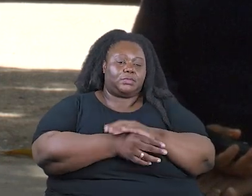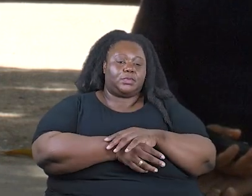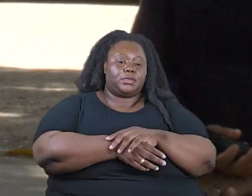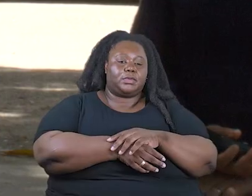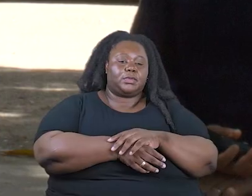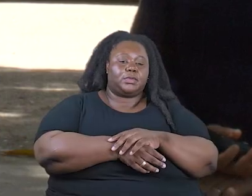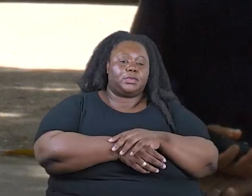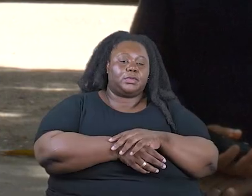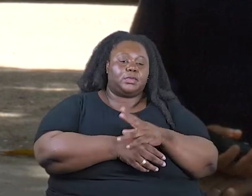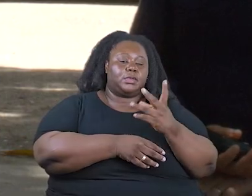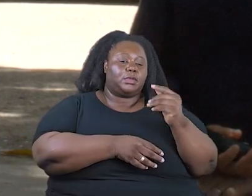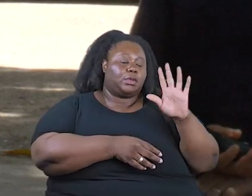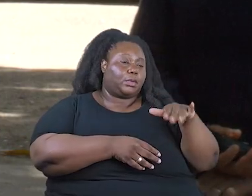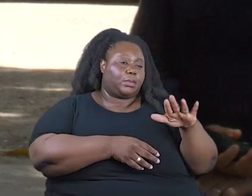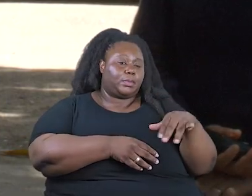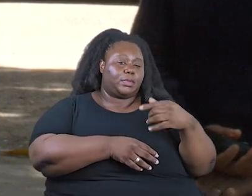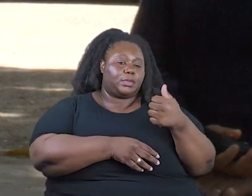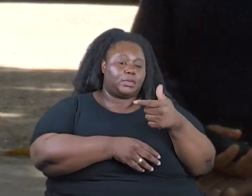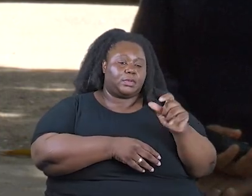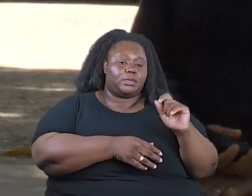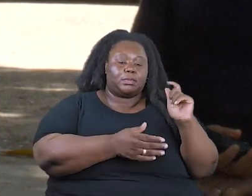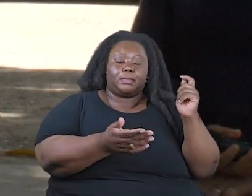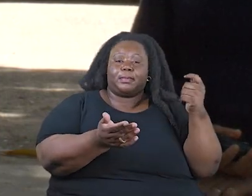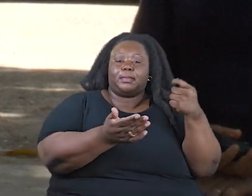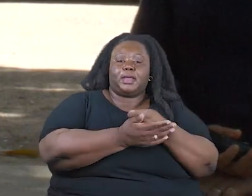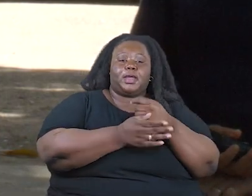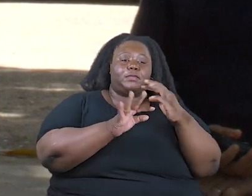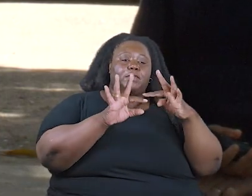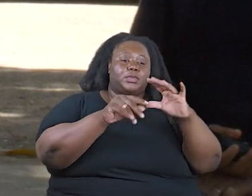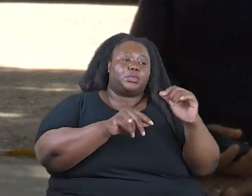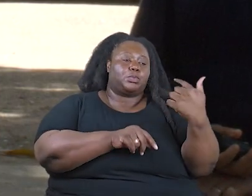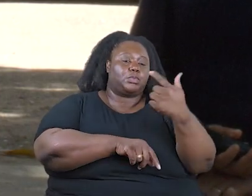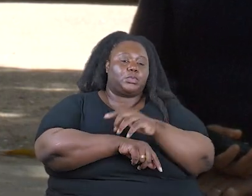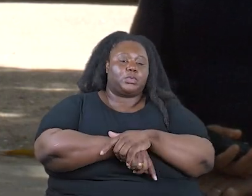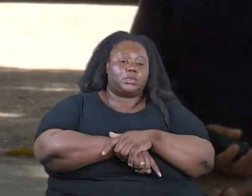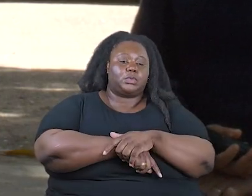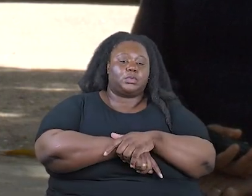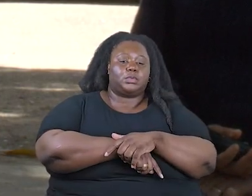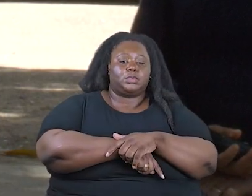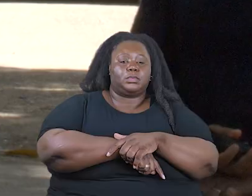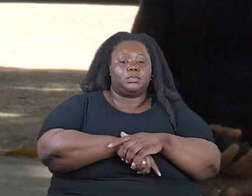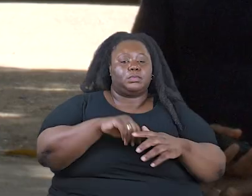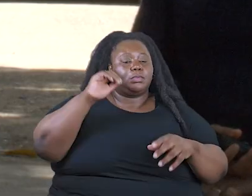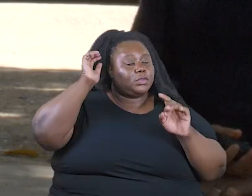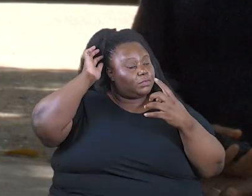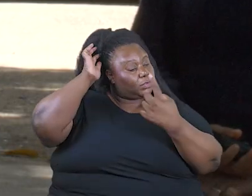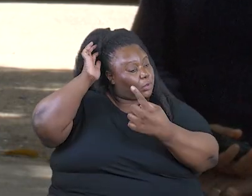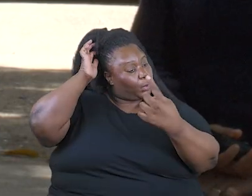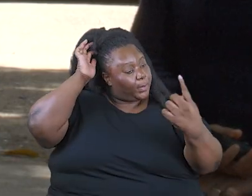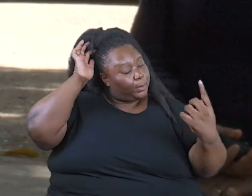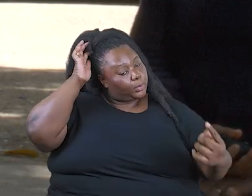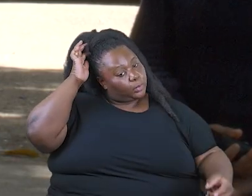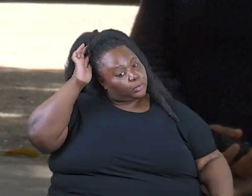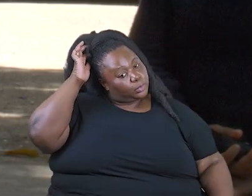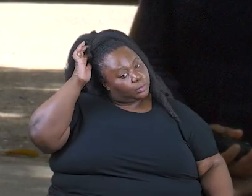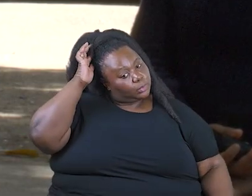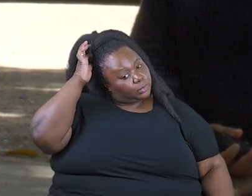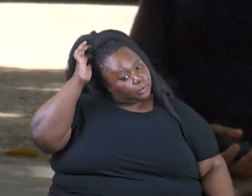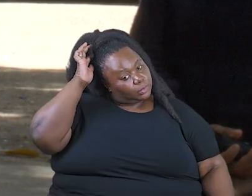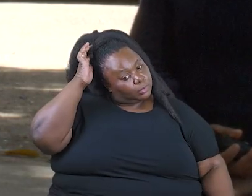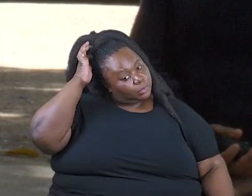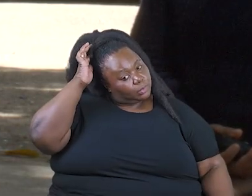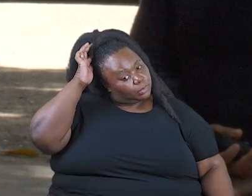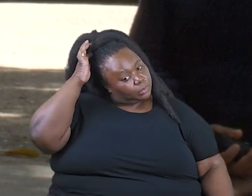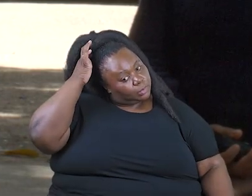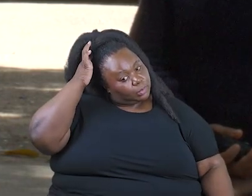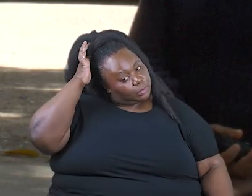artista, e o preço de 10 livros pagava todos os outros, se eles fossem comprar individualmente.